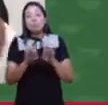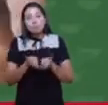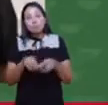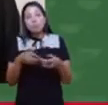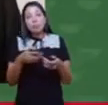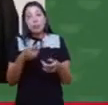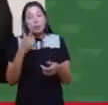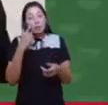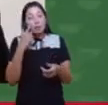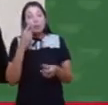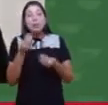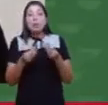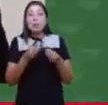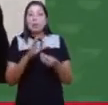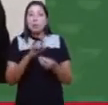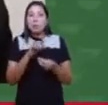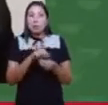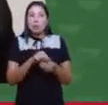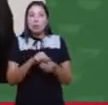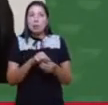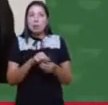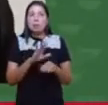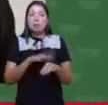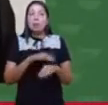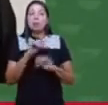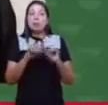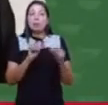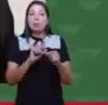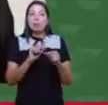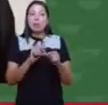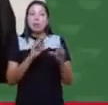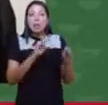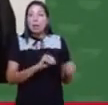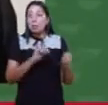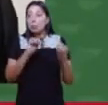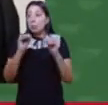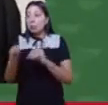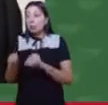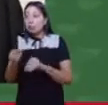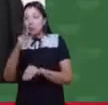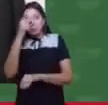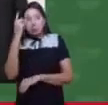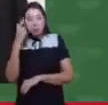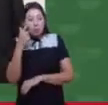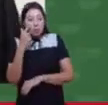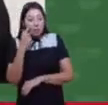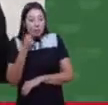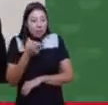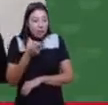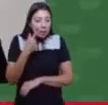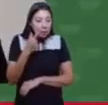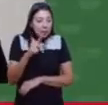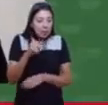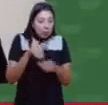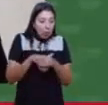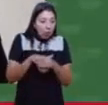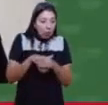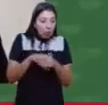Aí o que que argumenta? Não, não, mas o que vai fazer a mudança é que a pessoa vai estar vendo o seu